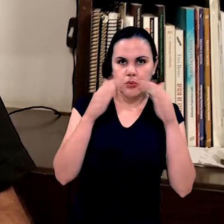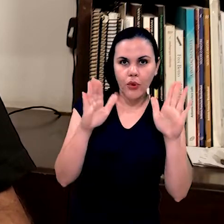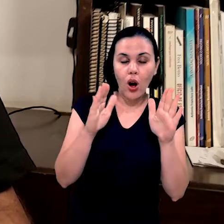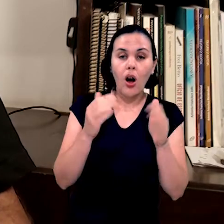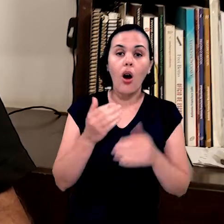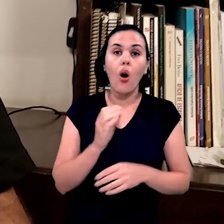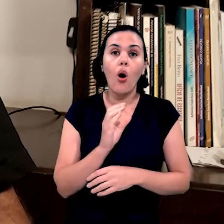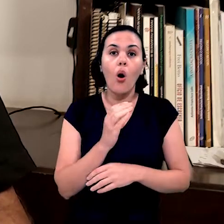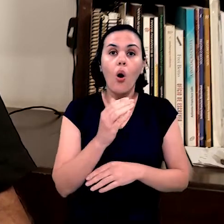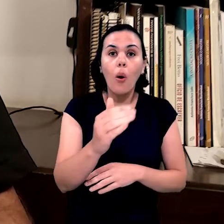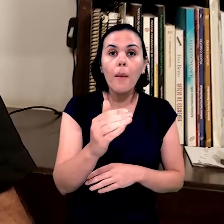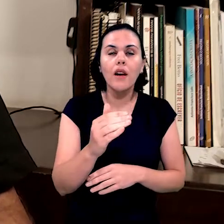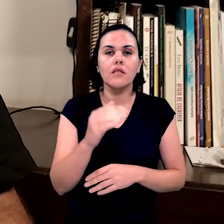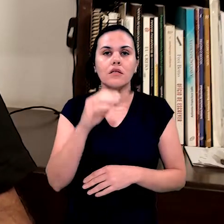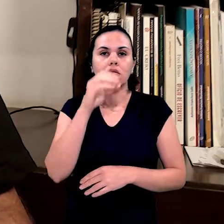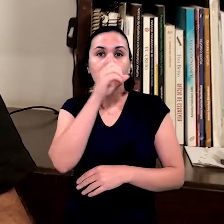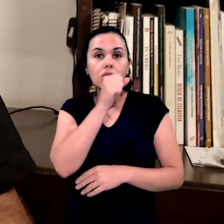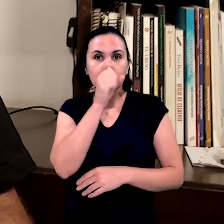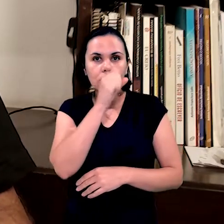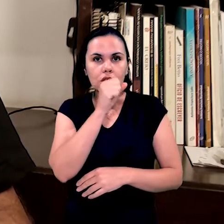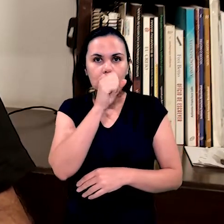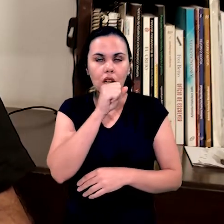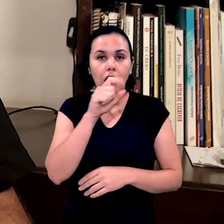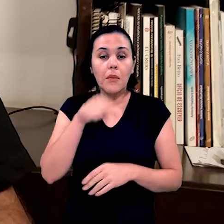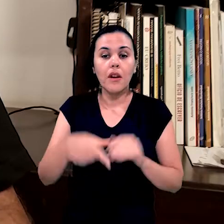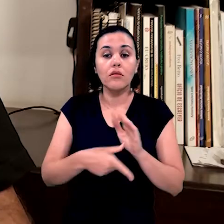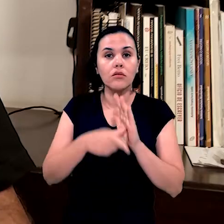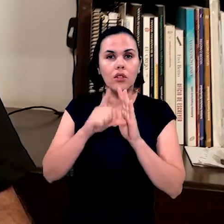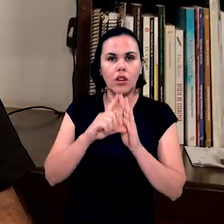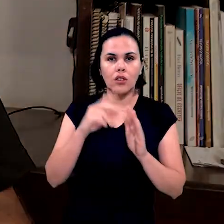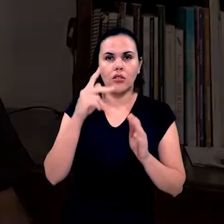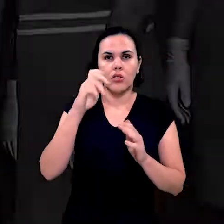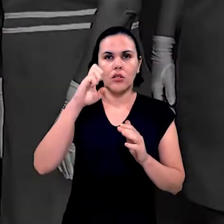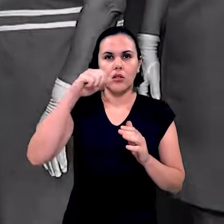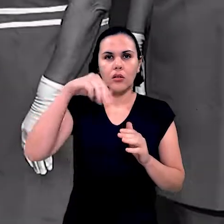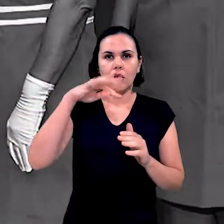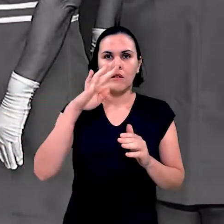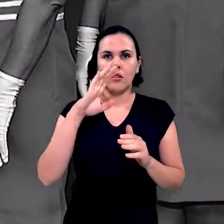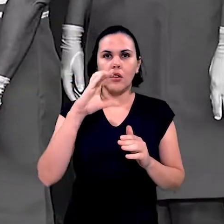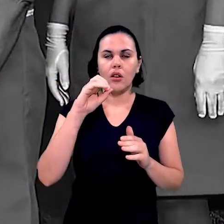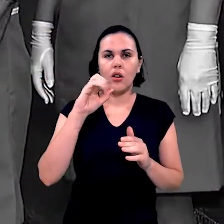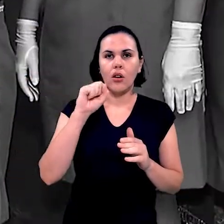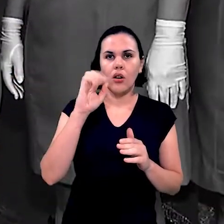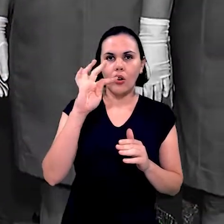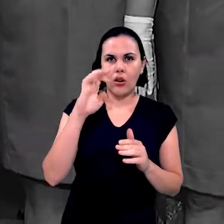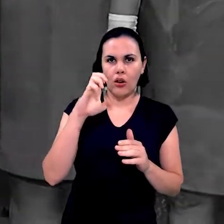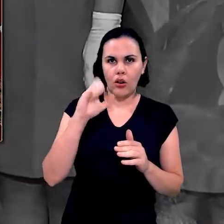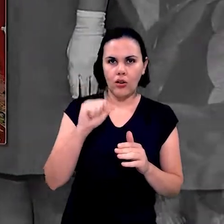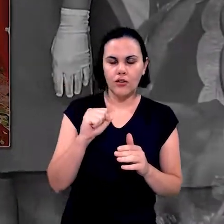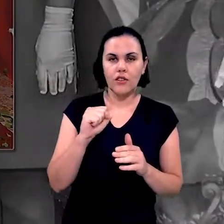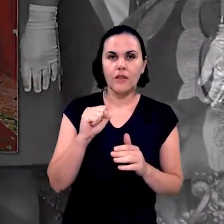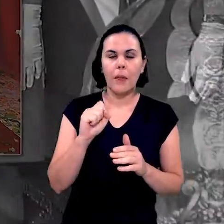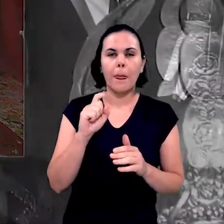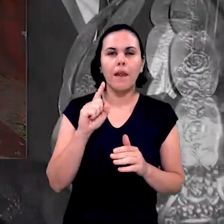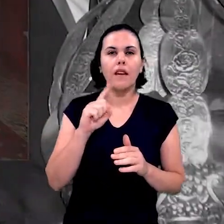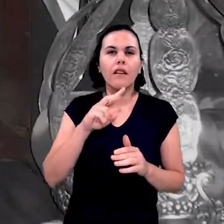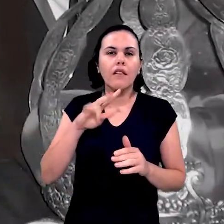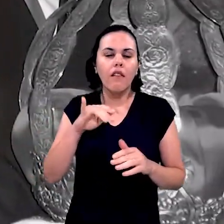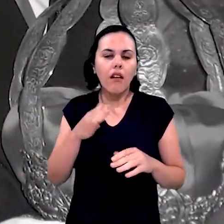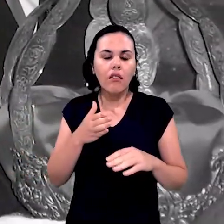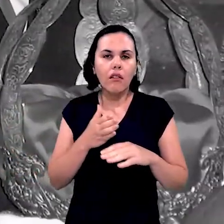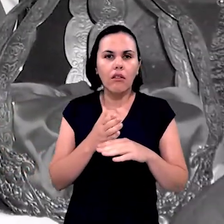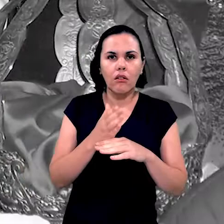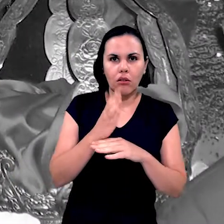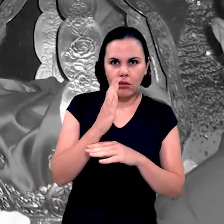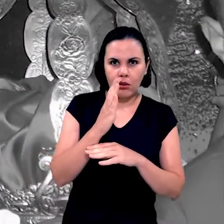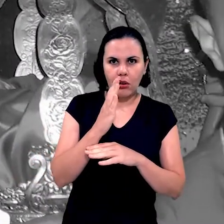no sábado, né, que é a véspera de Pentecostes. Aí vai entrar